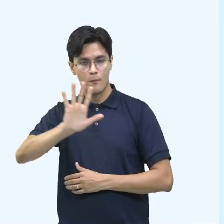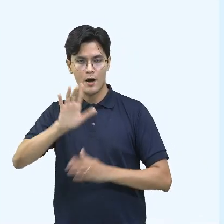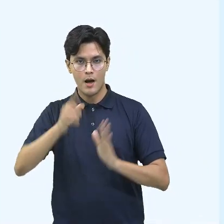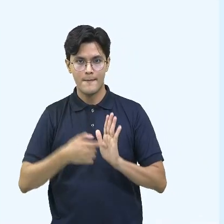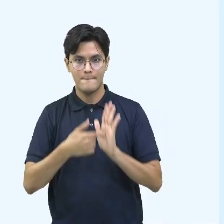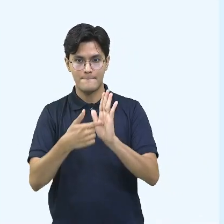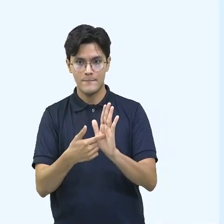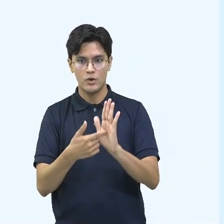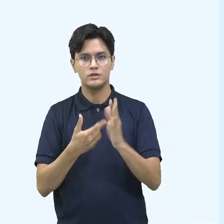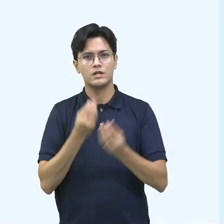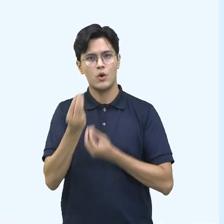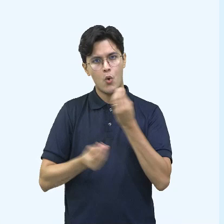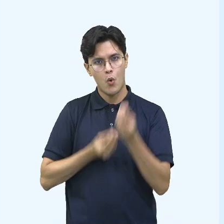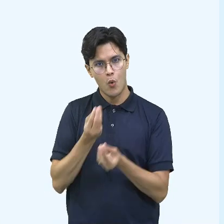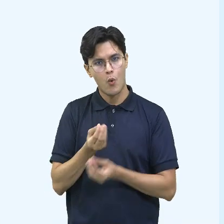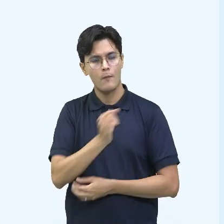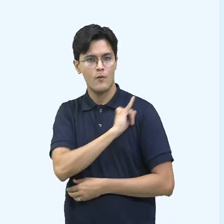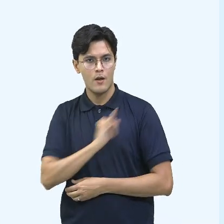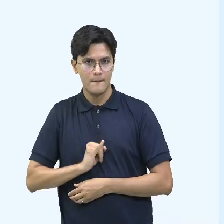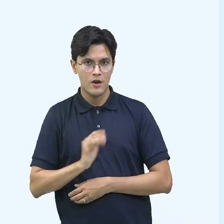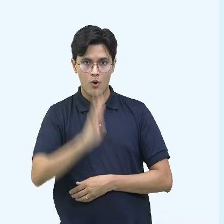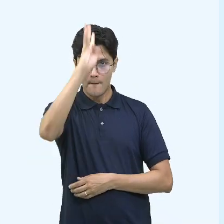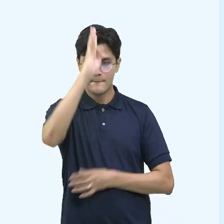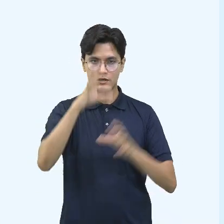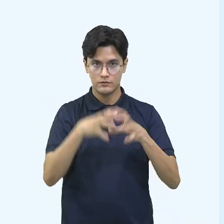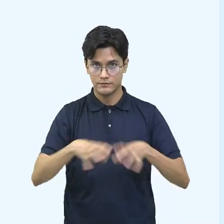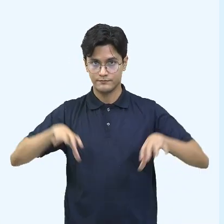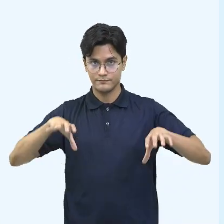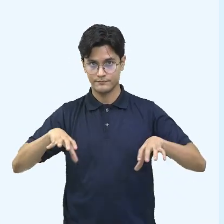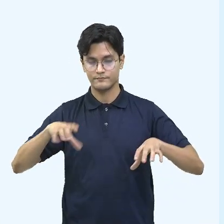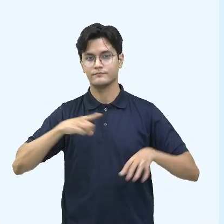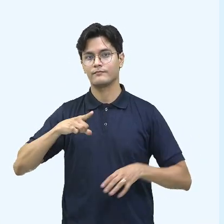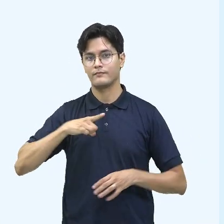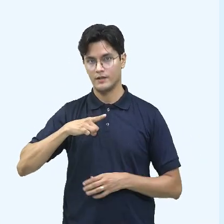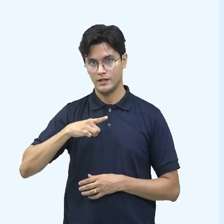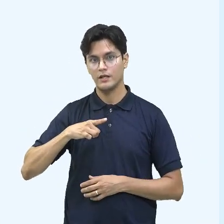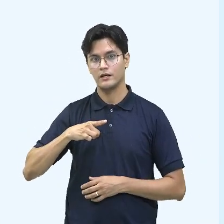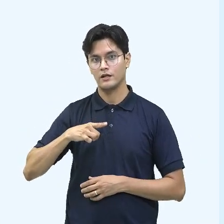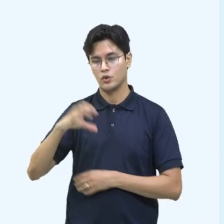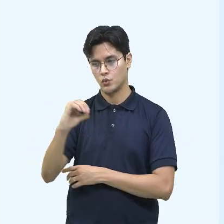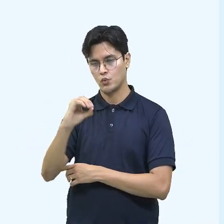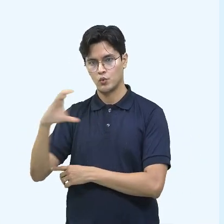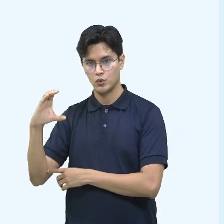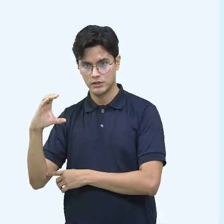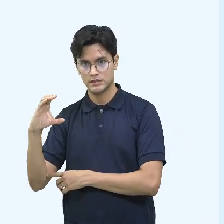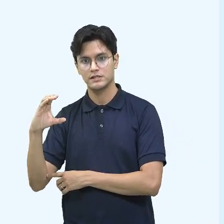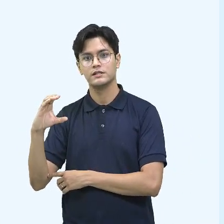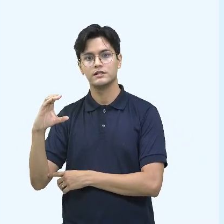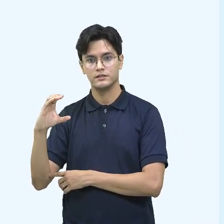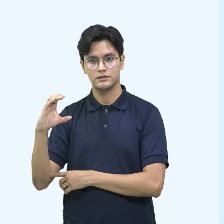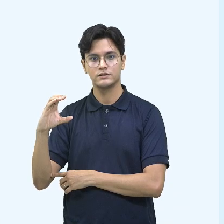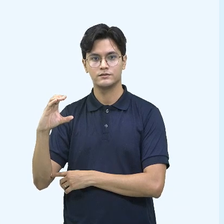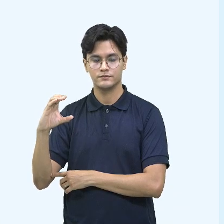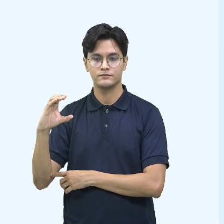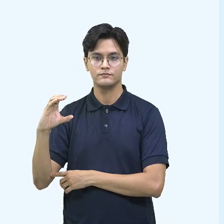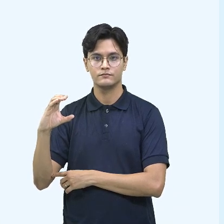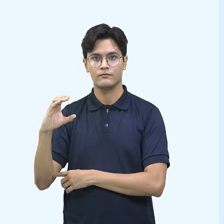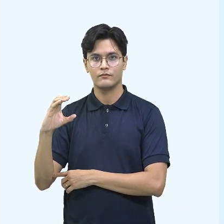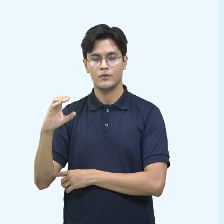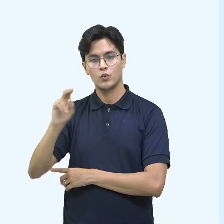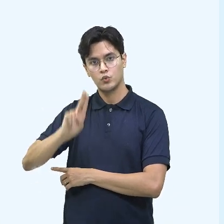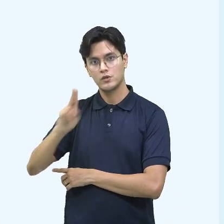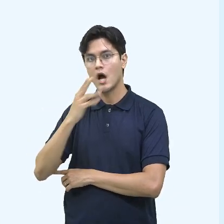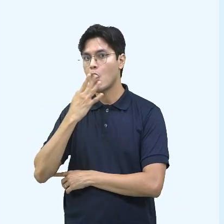a divisão entre o Império Romano do Ocidente, que no nosso mapa está aqui na cor